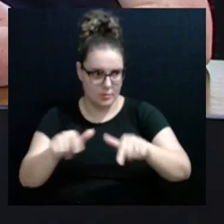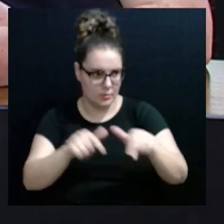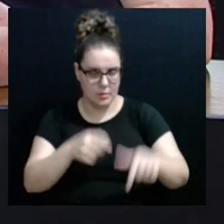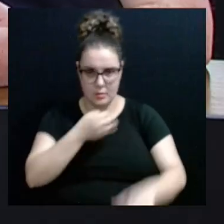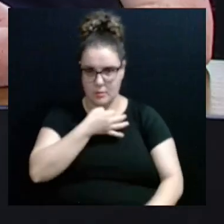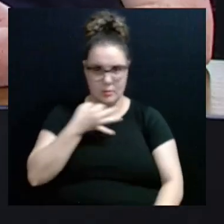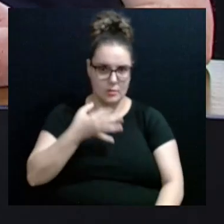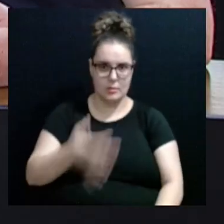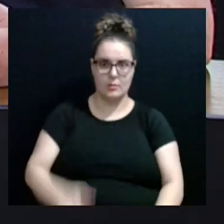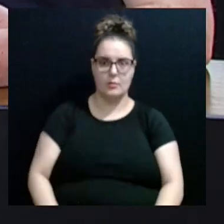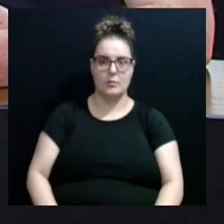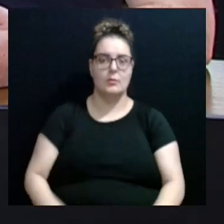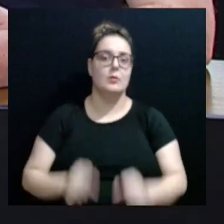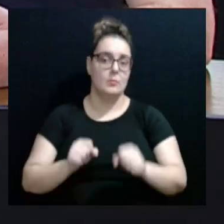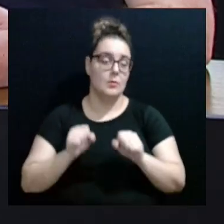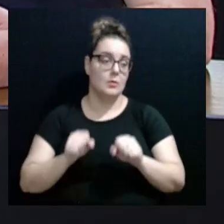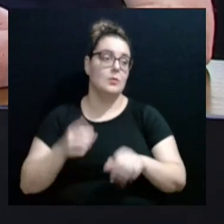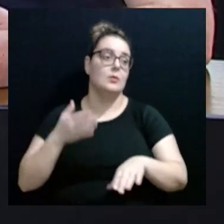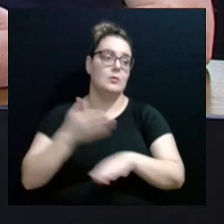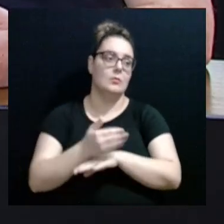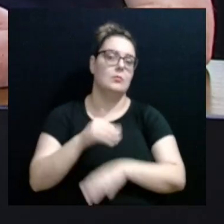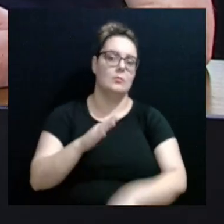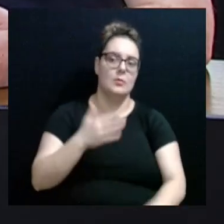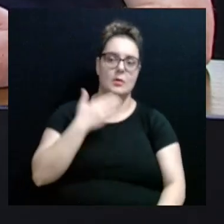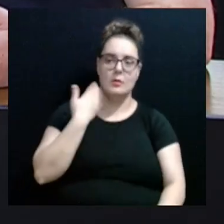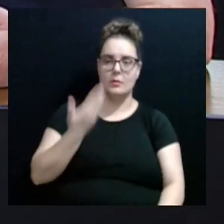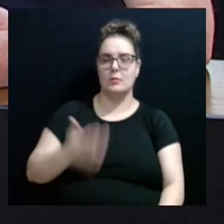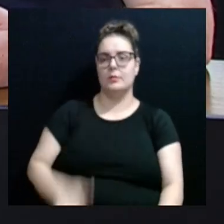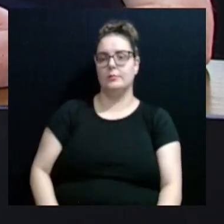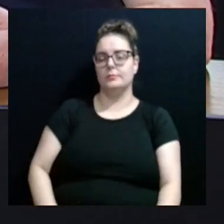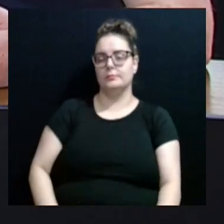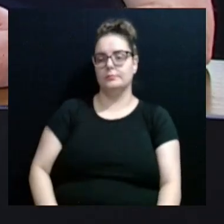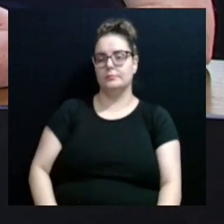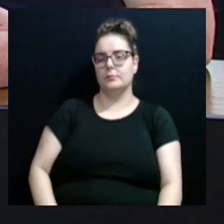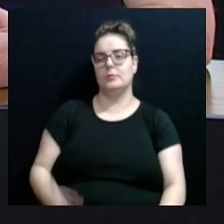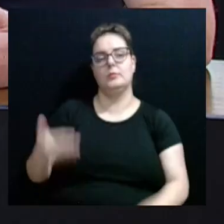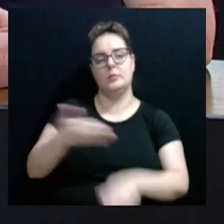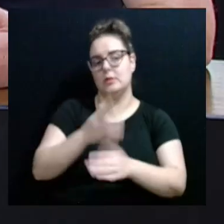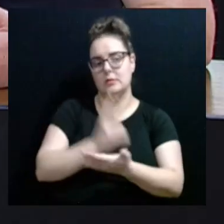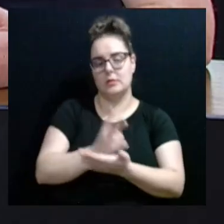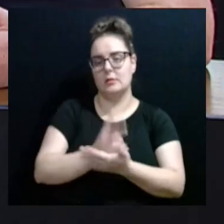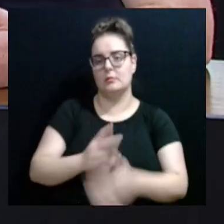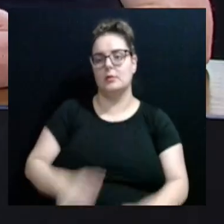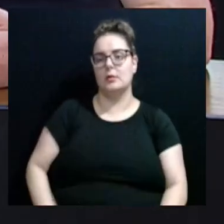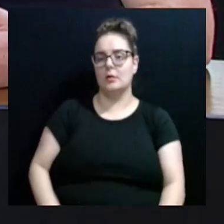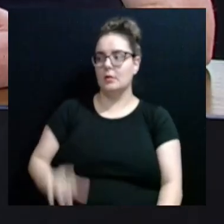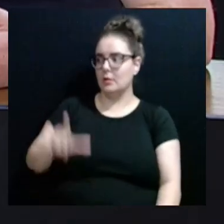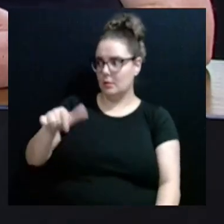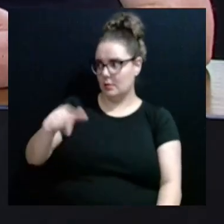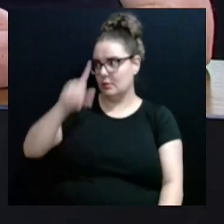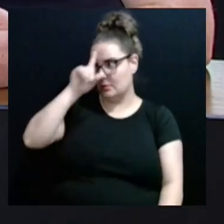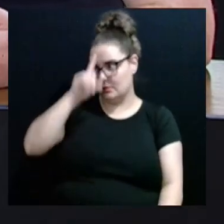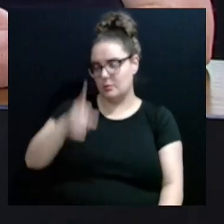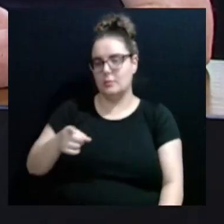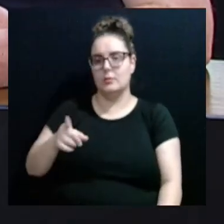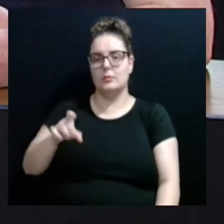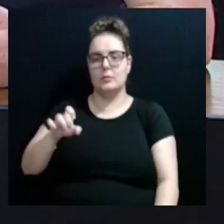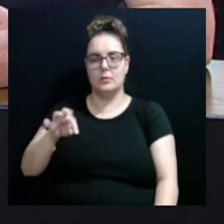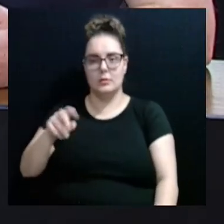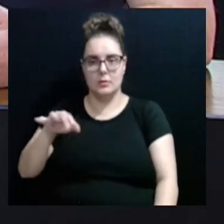mais frequência, Rafael. E o professor, depois disso, né, definiu o destino, né, se planejou com